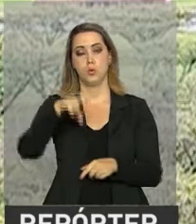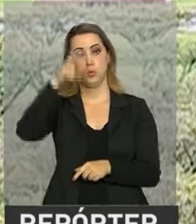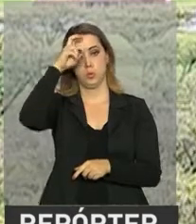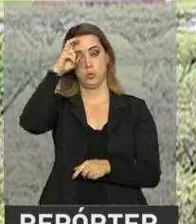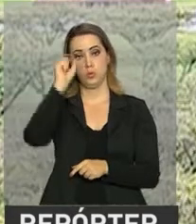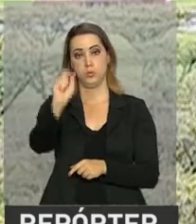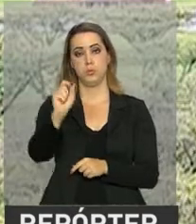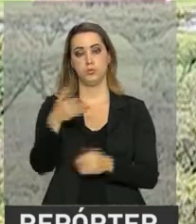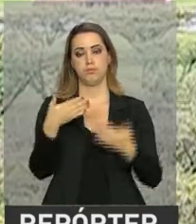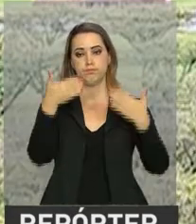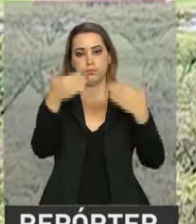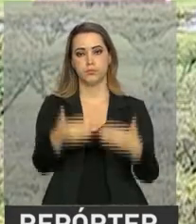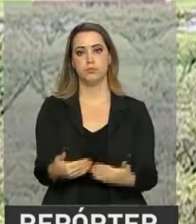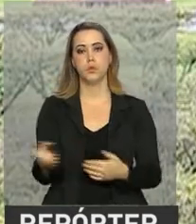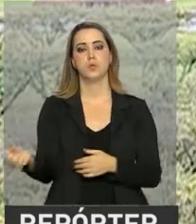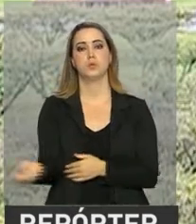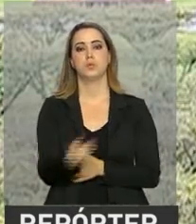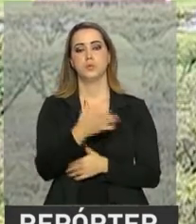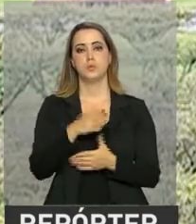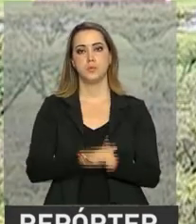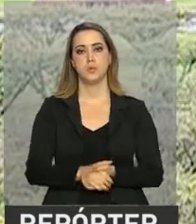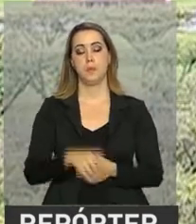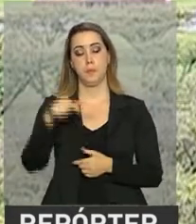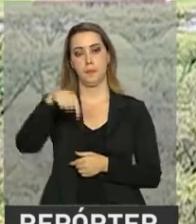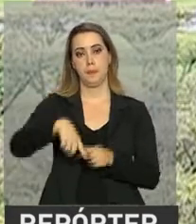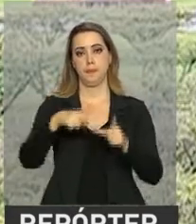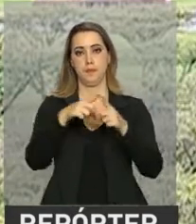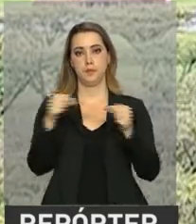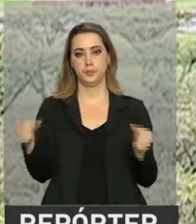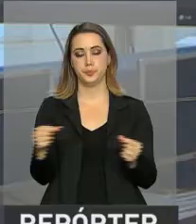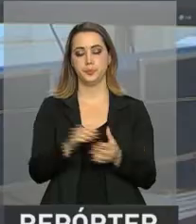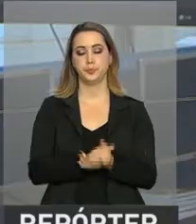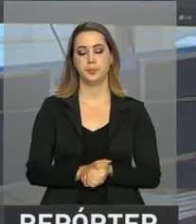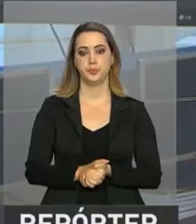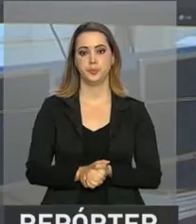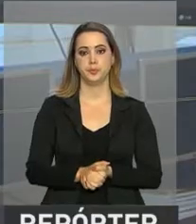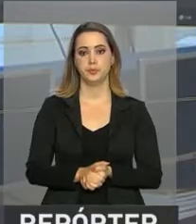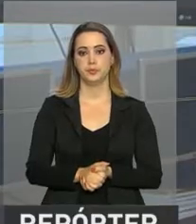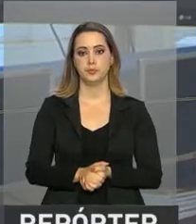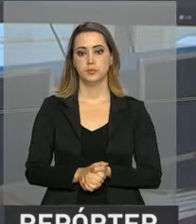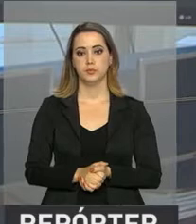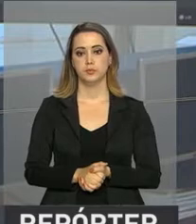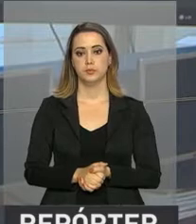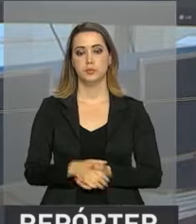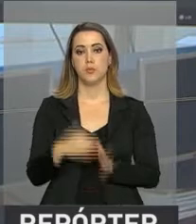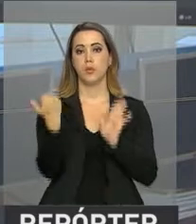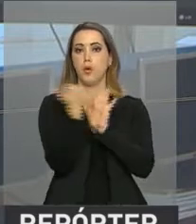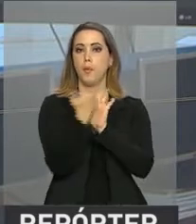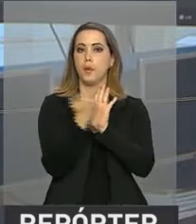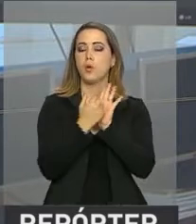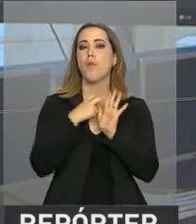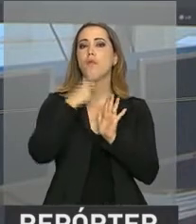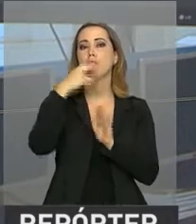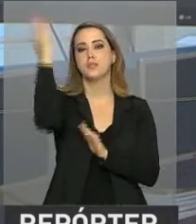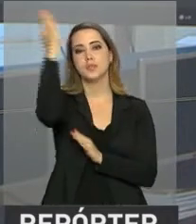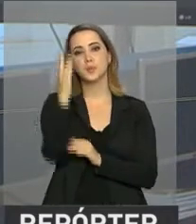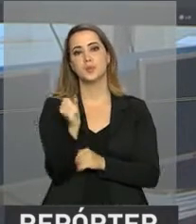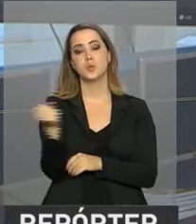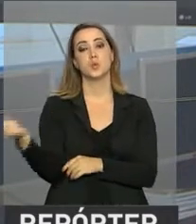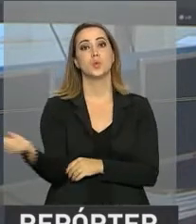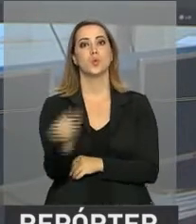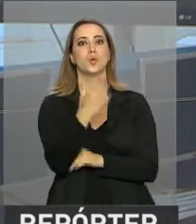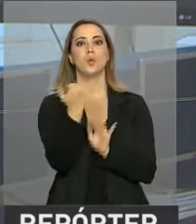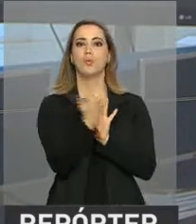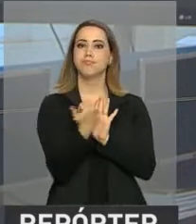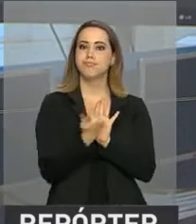e protagonismo juvenil. De Brasília, Mara Kenup. O programa de rádio A Voz do Brasil está de cara